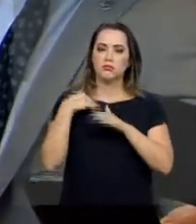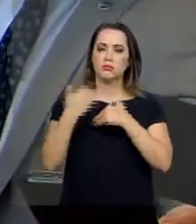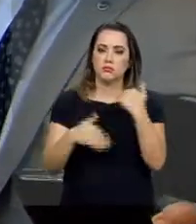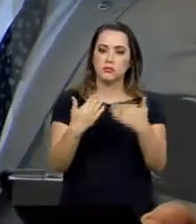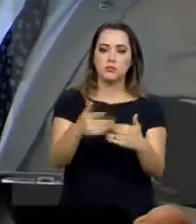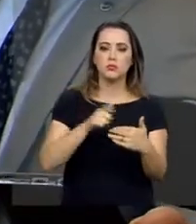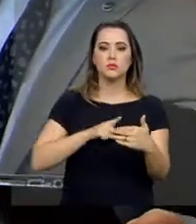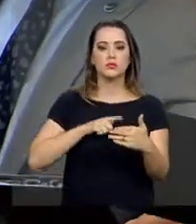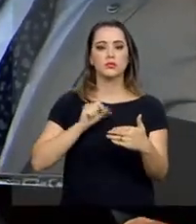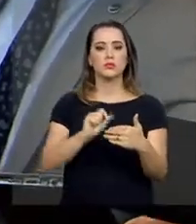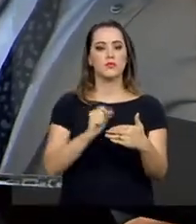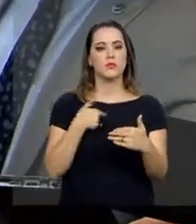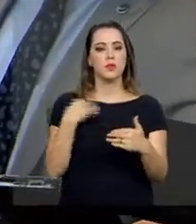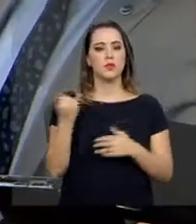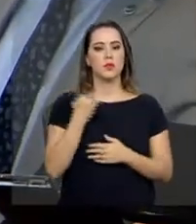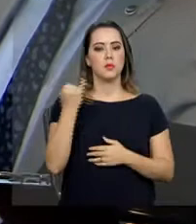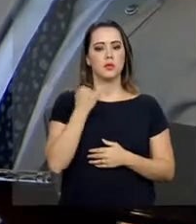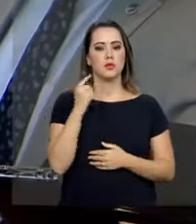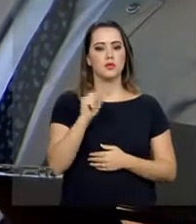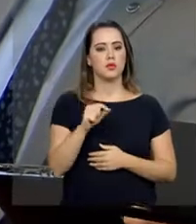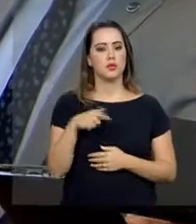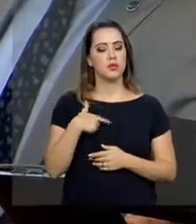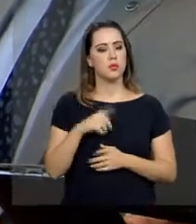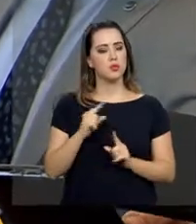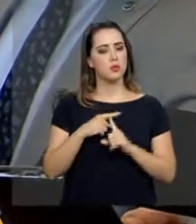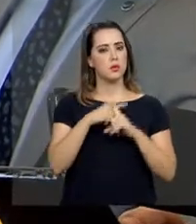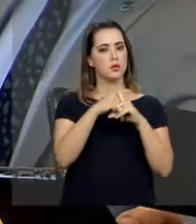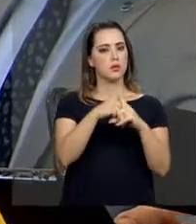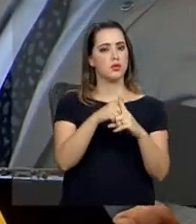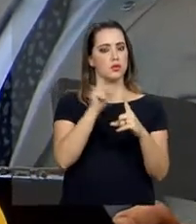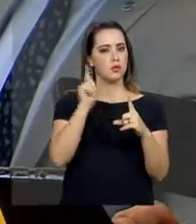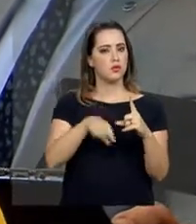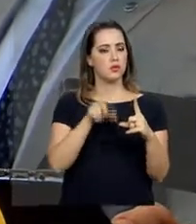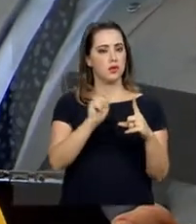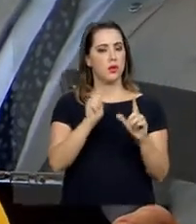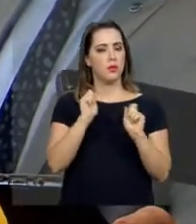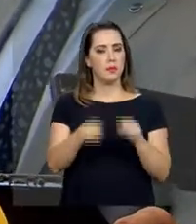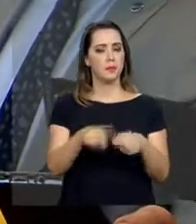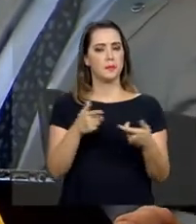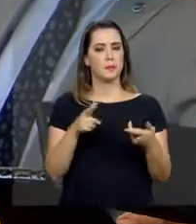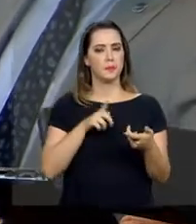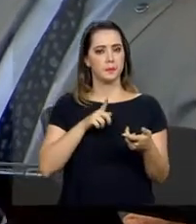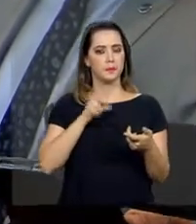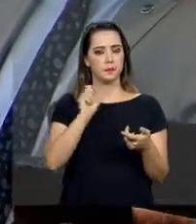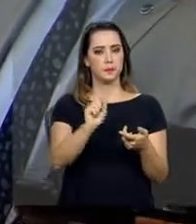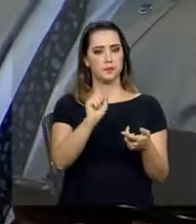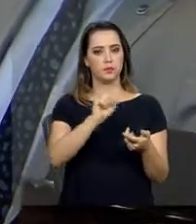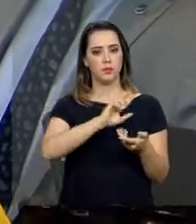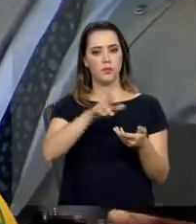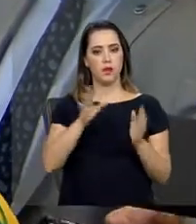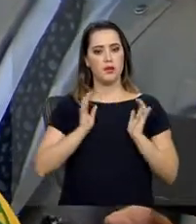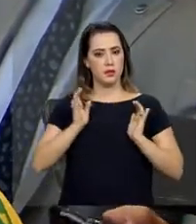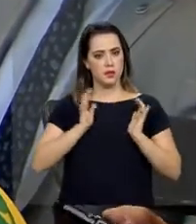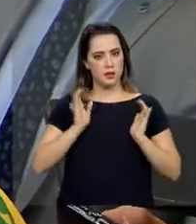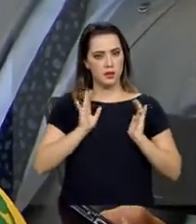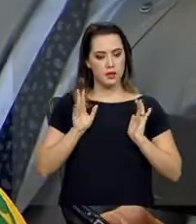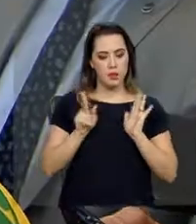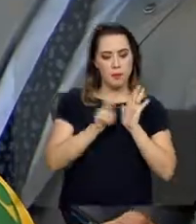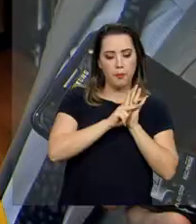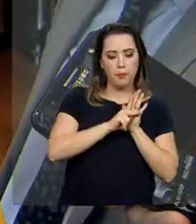ele tem um dado extremamente positivo que é permitir que é esta riqueza